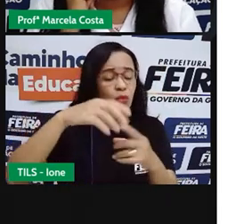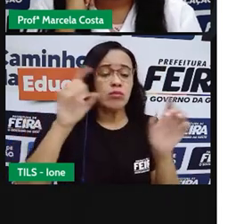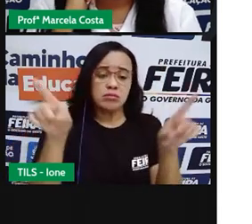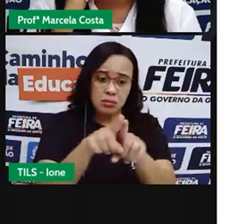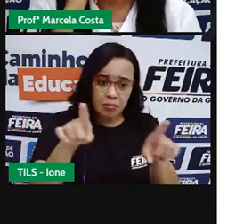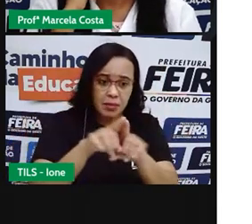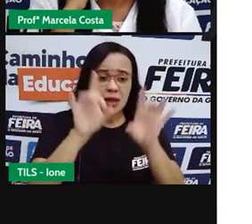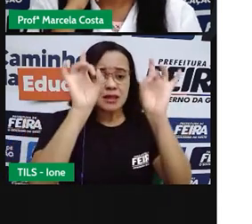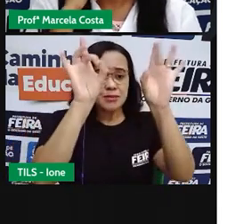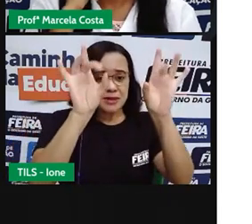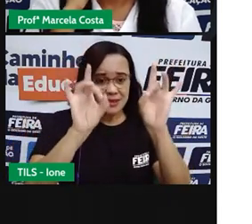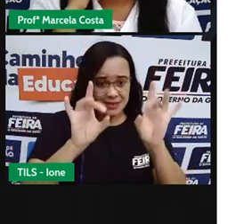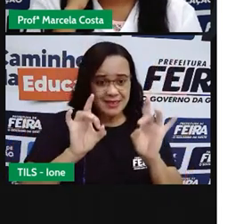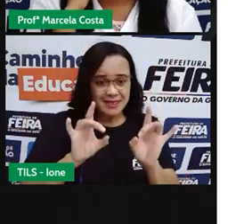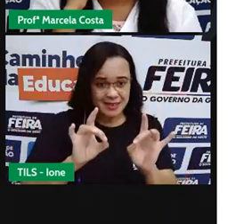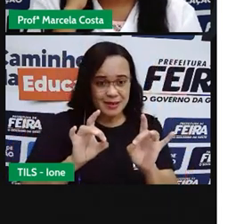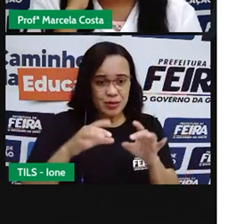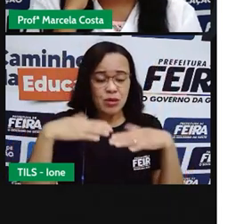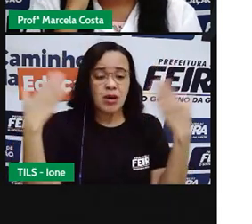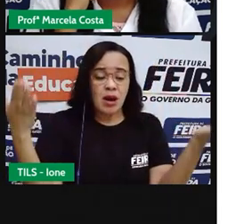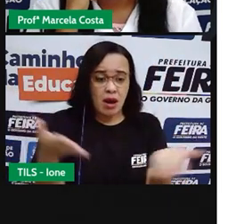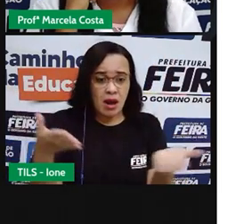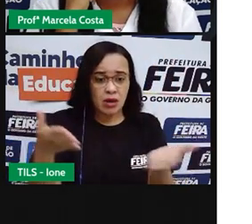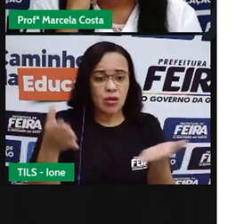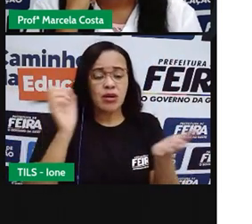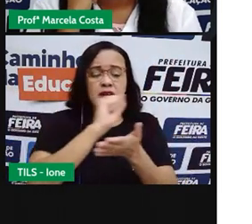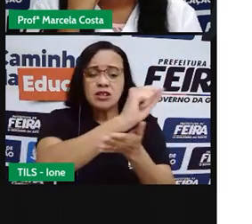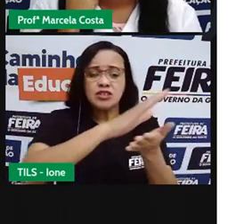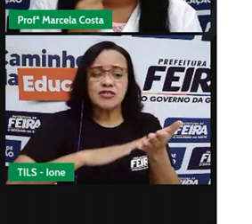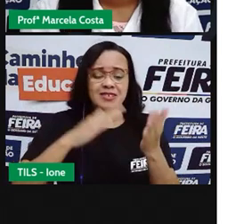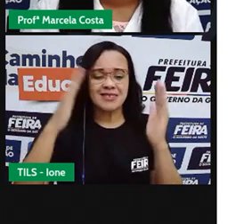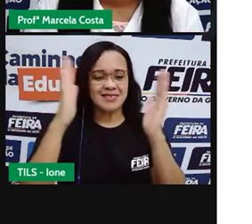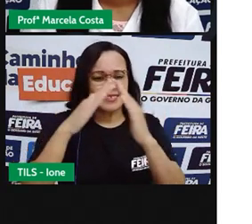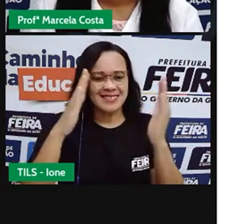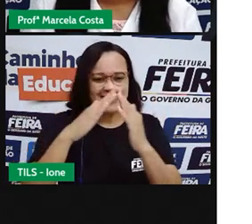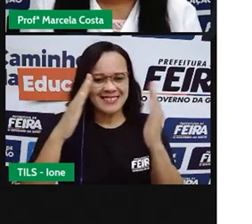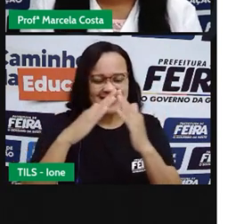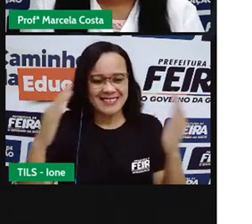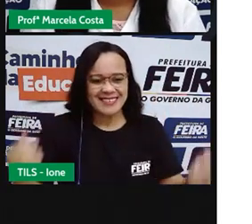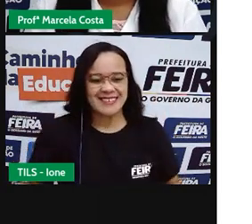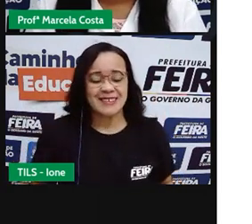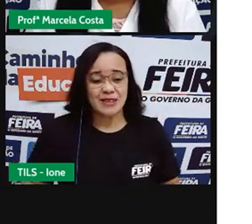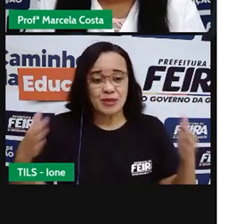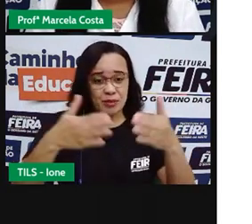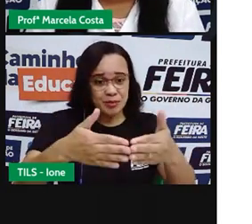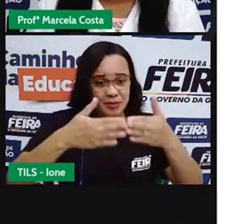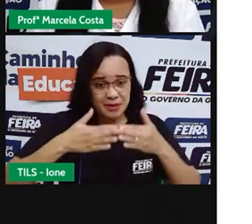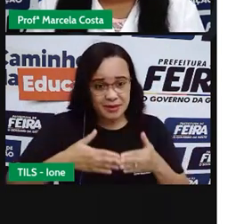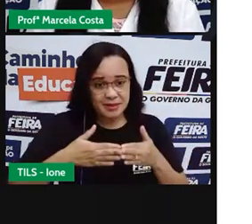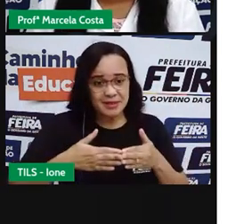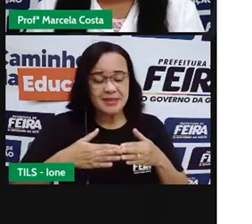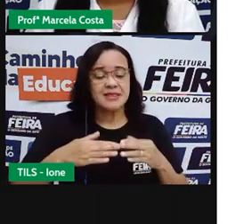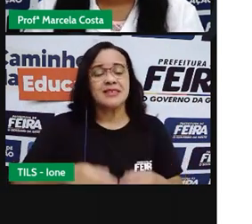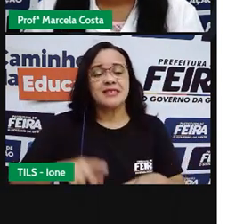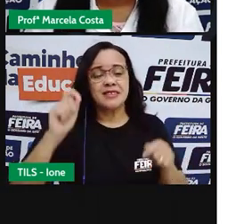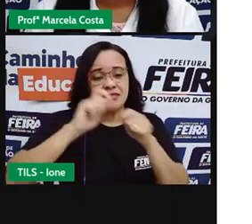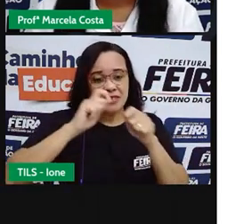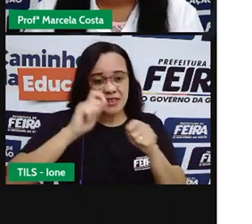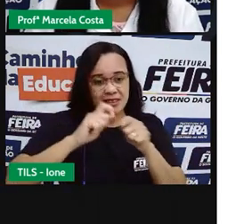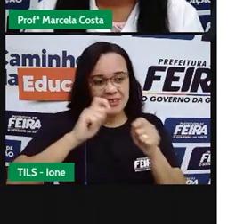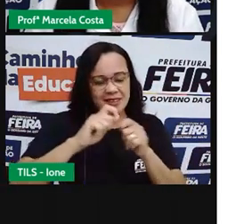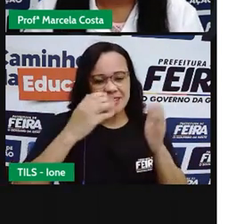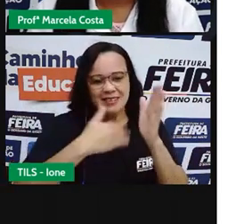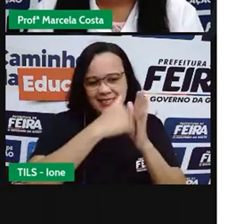Agora, tem uma atividade para você fazer aí na sua casa. Vou pedir para você fazer uma